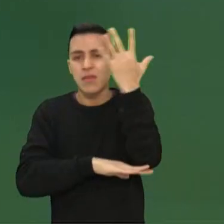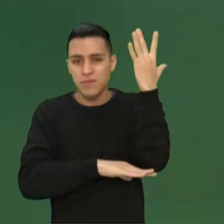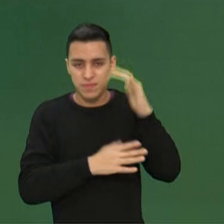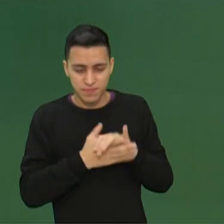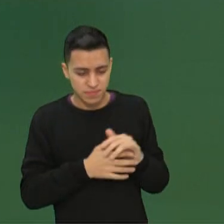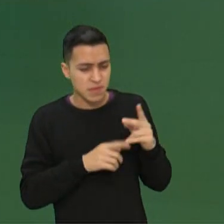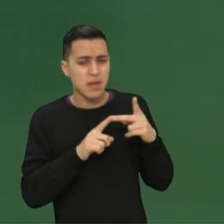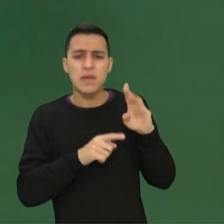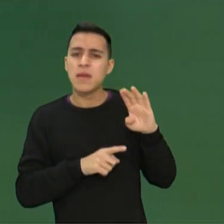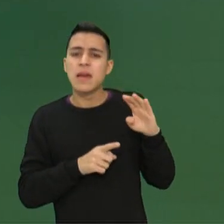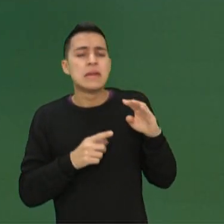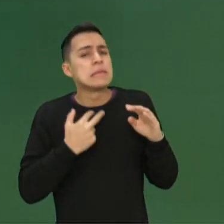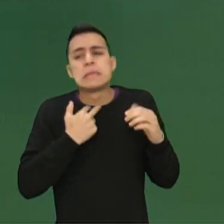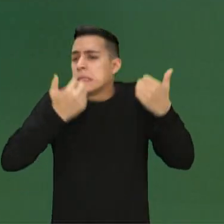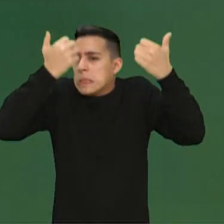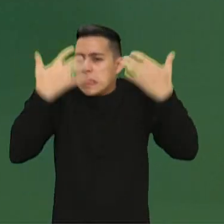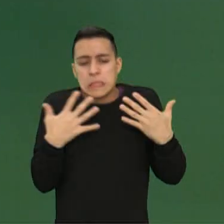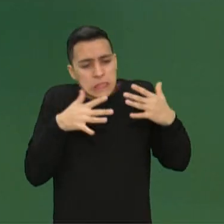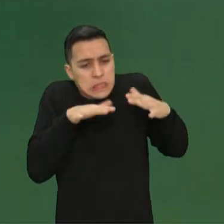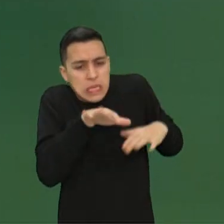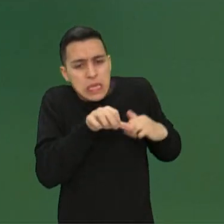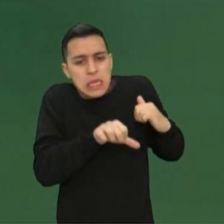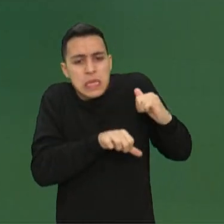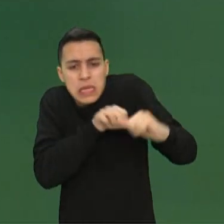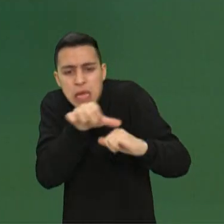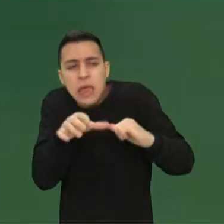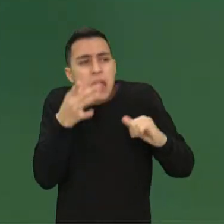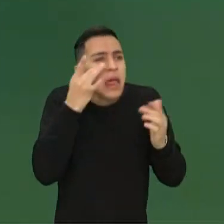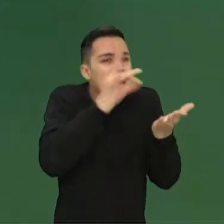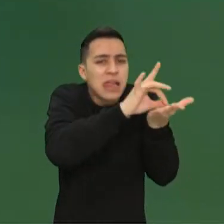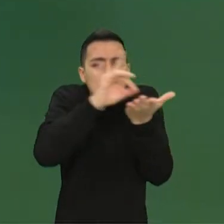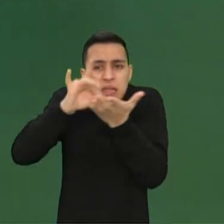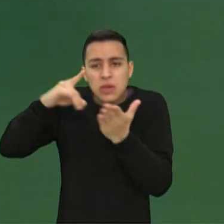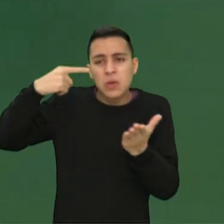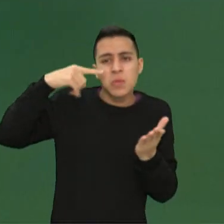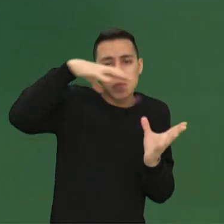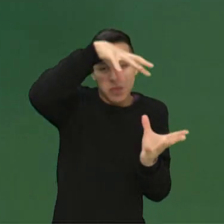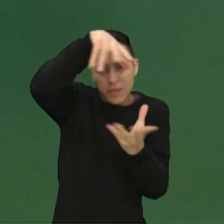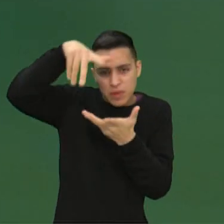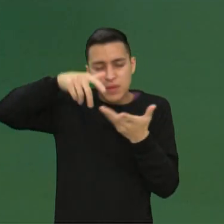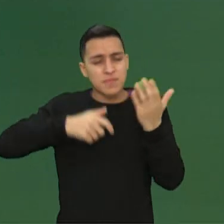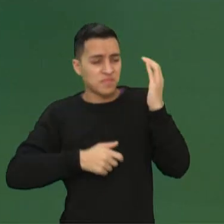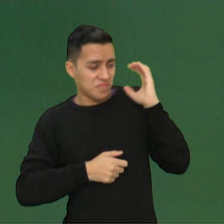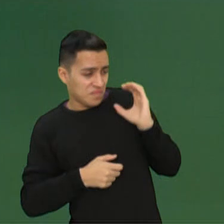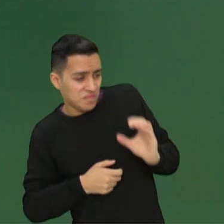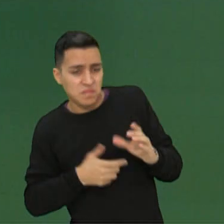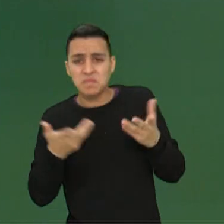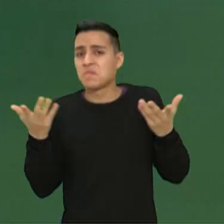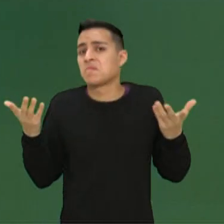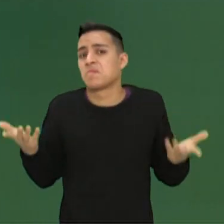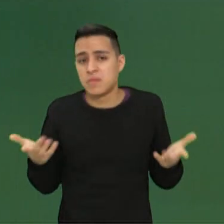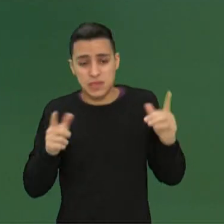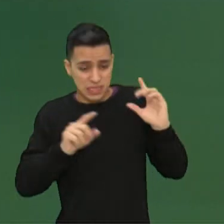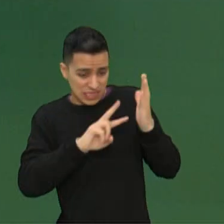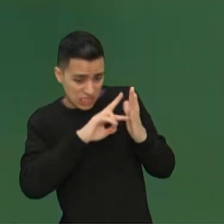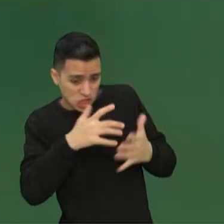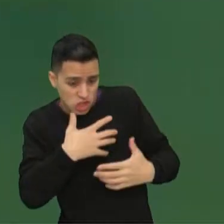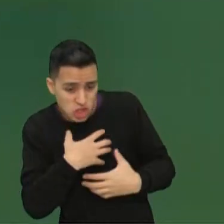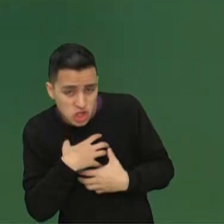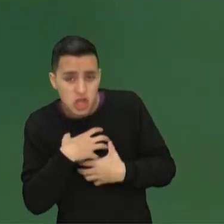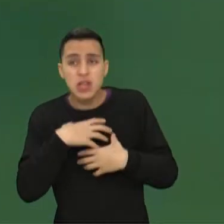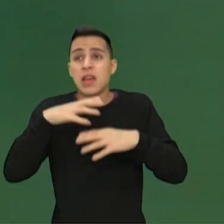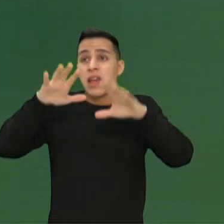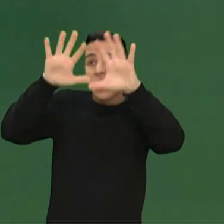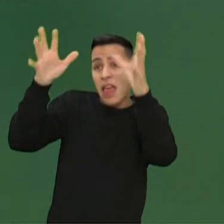é incapaz de explicar o movimento e a mudança verificados no mundo. Letra C, é a forma pela qual